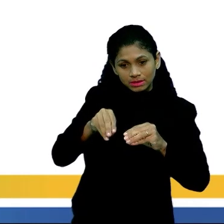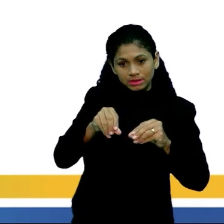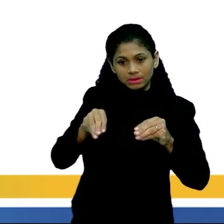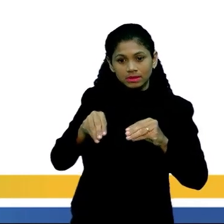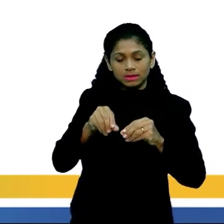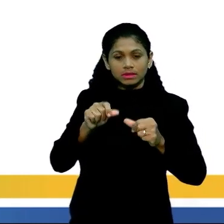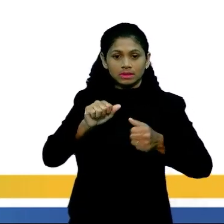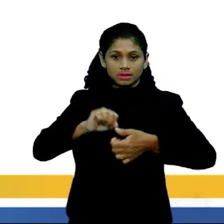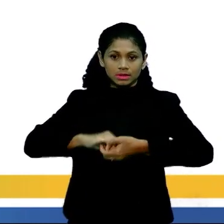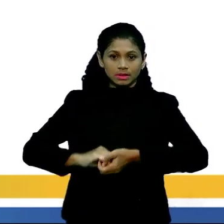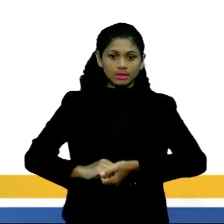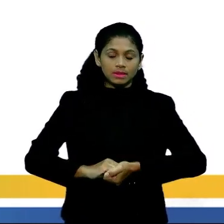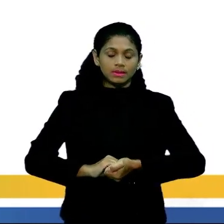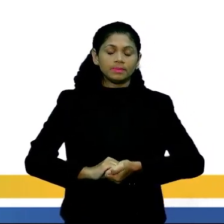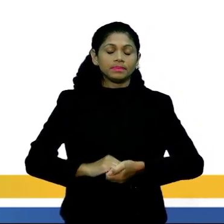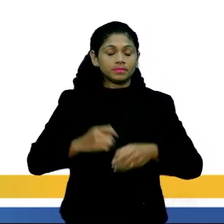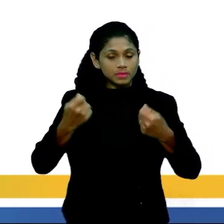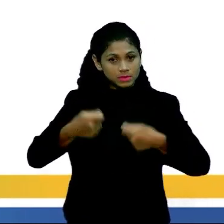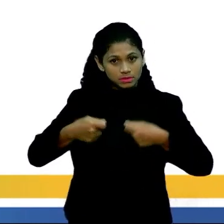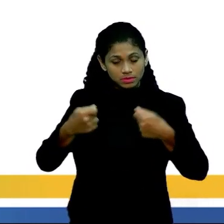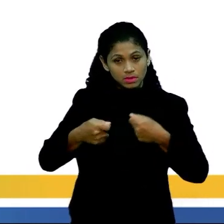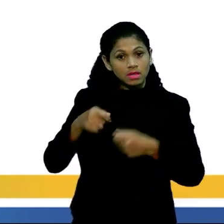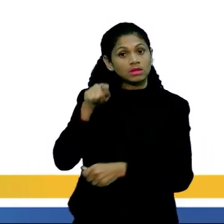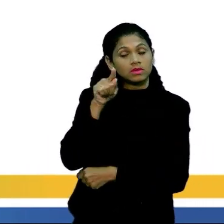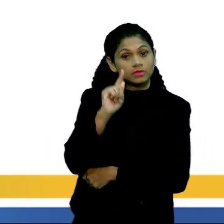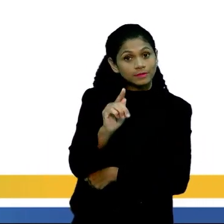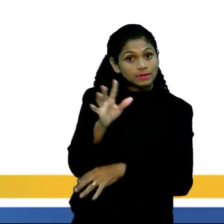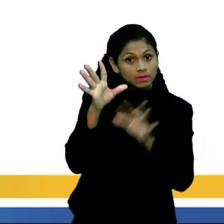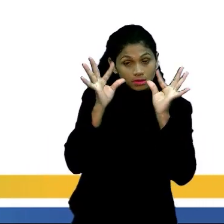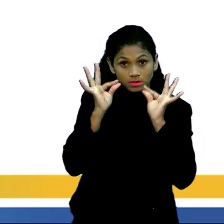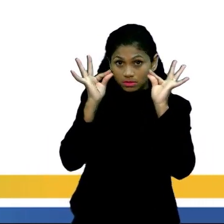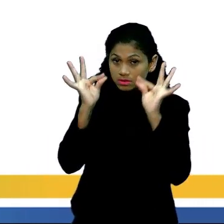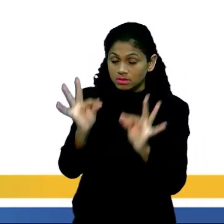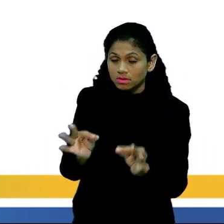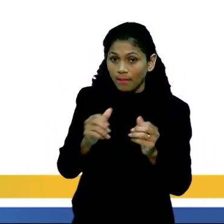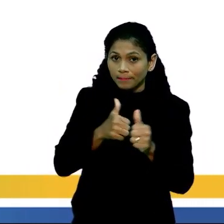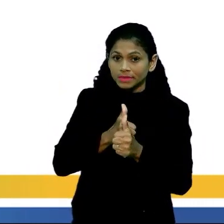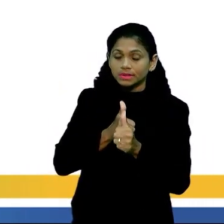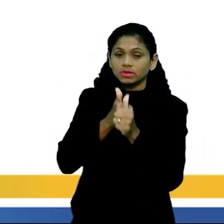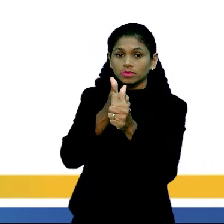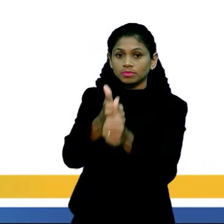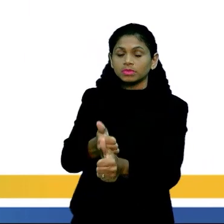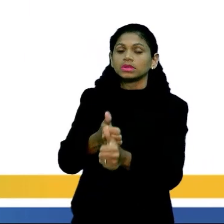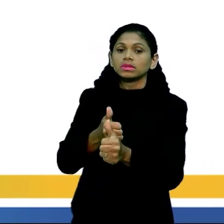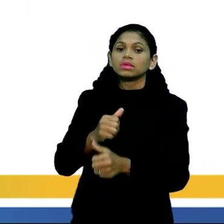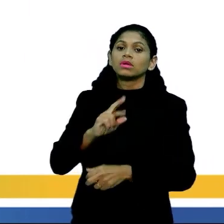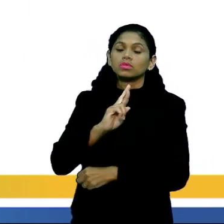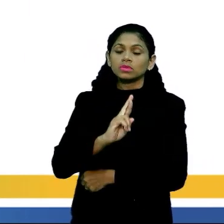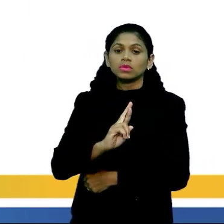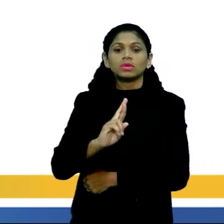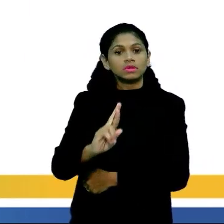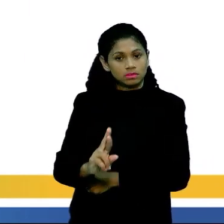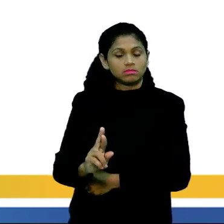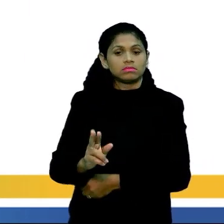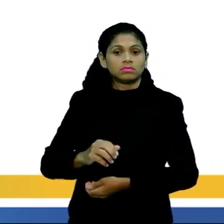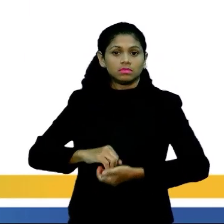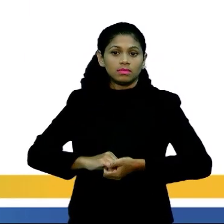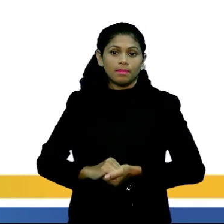próxima aula. Então, há necessidade de vocês ficarem ligadinhos aí para acompanhar o resultado dessa separação nas próximas